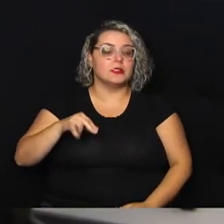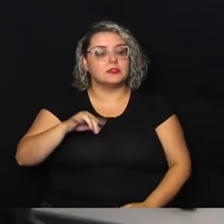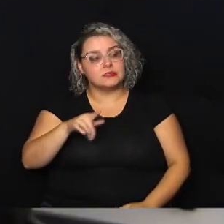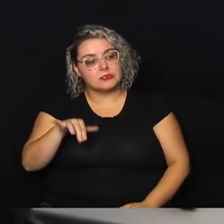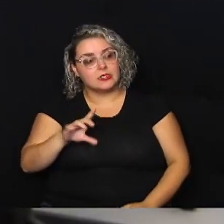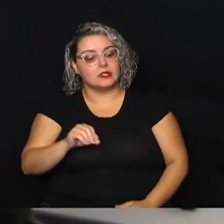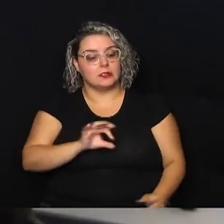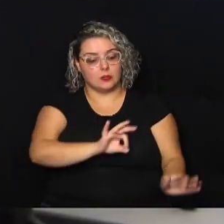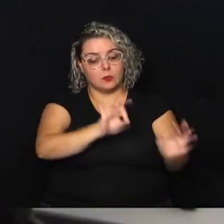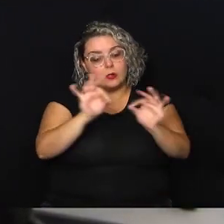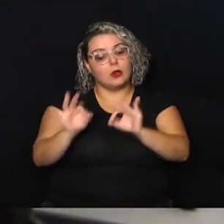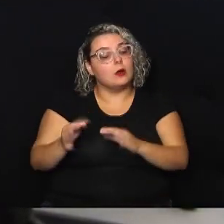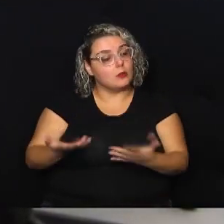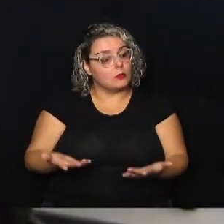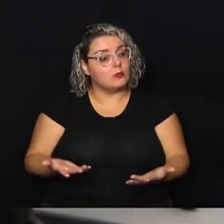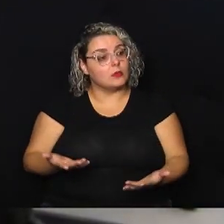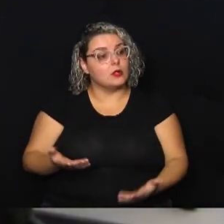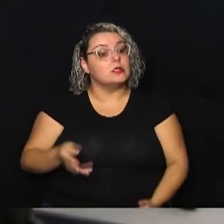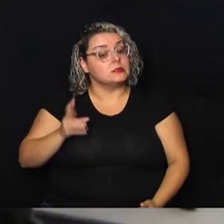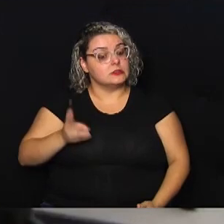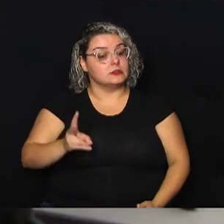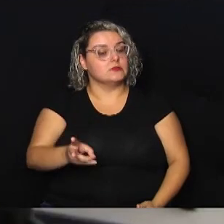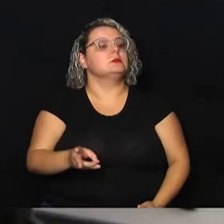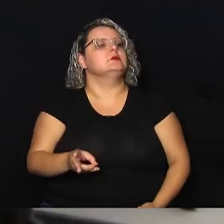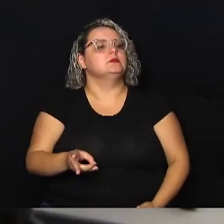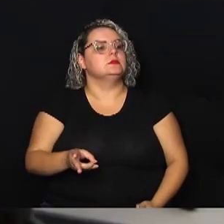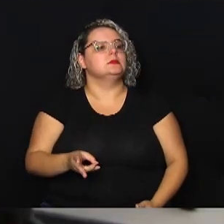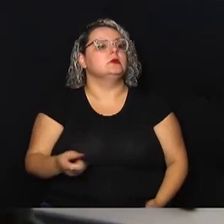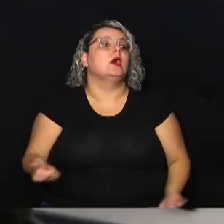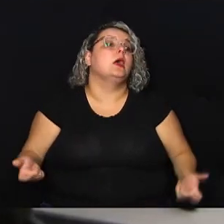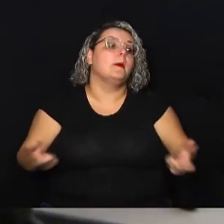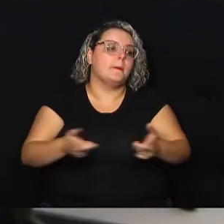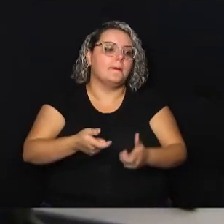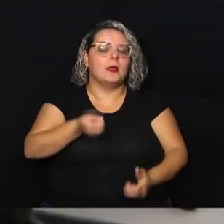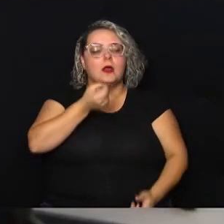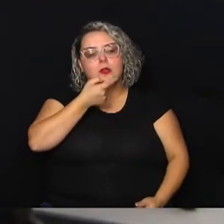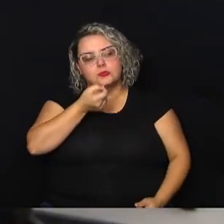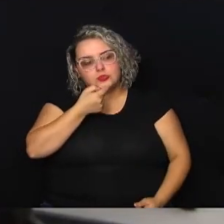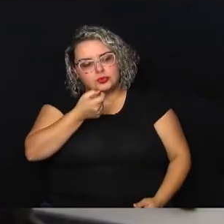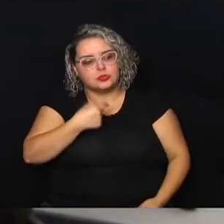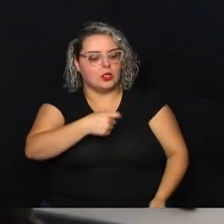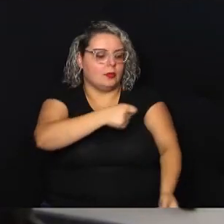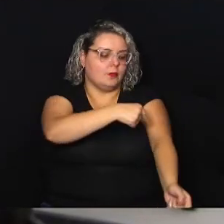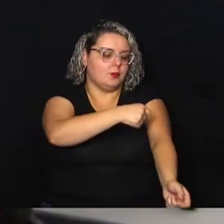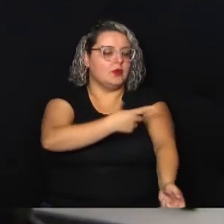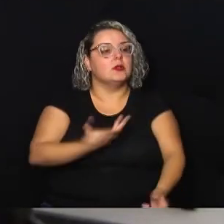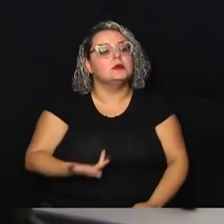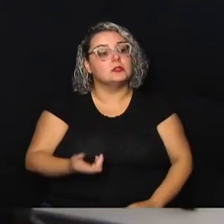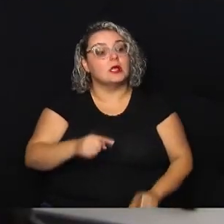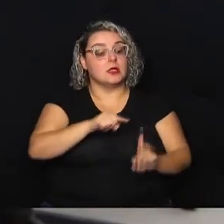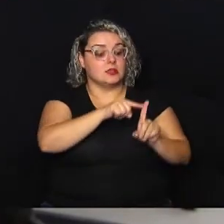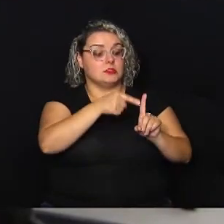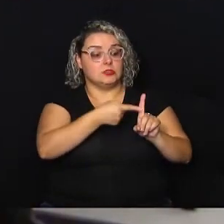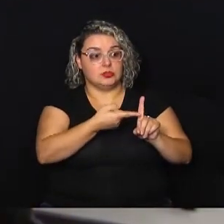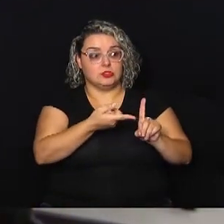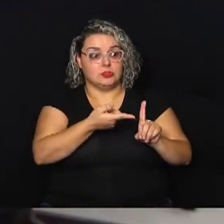acompanhamento mais constante e menos medicalizado das gestantes, diminui o risco de internação da mulher,